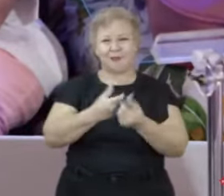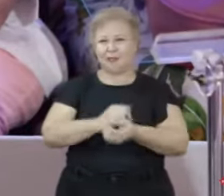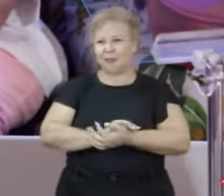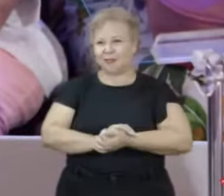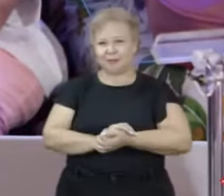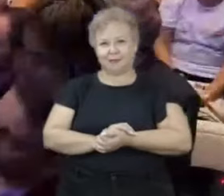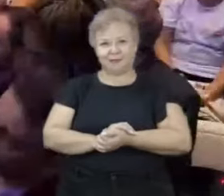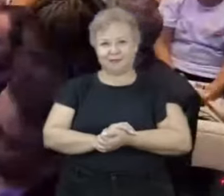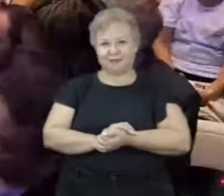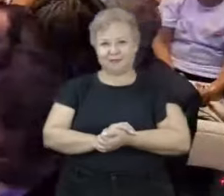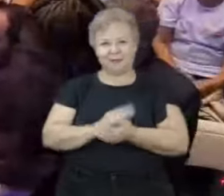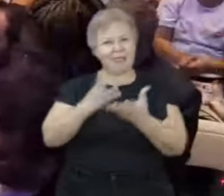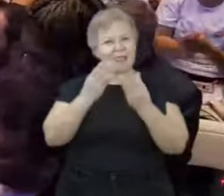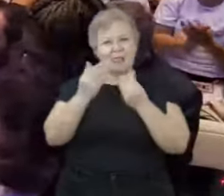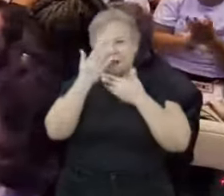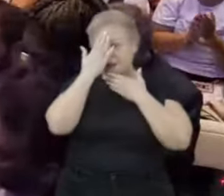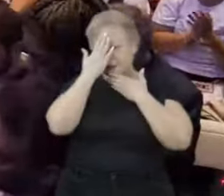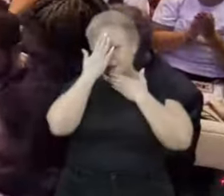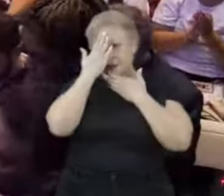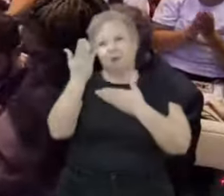Muito obrigada.